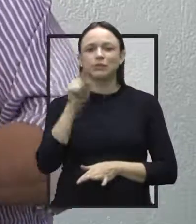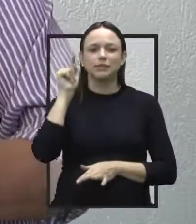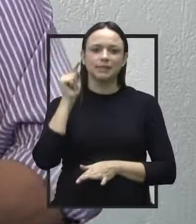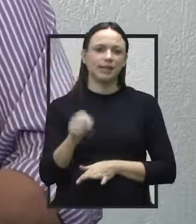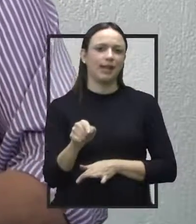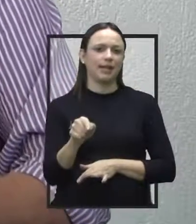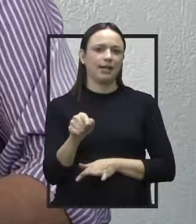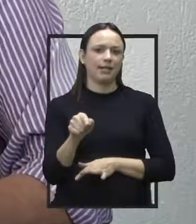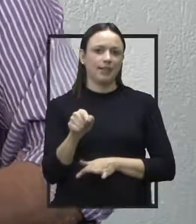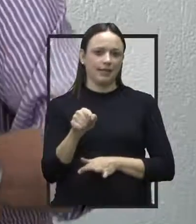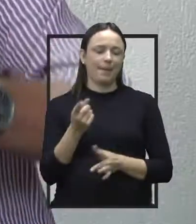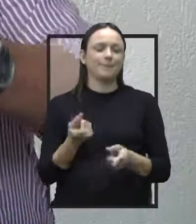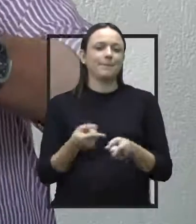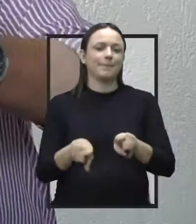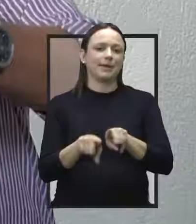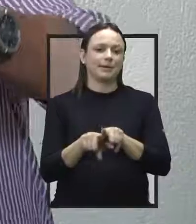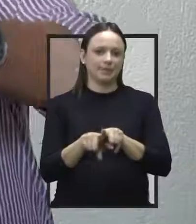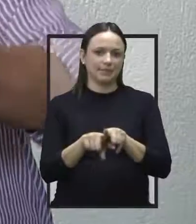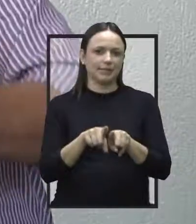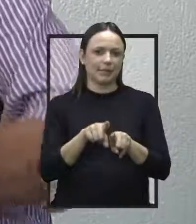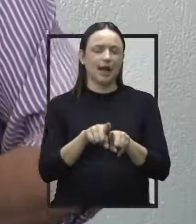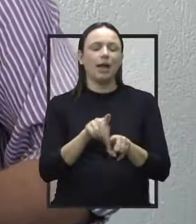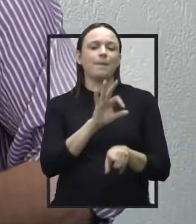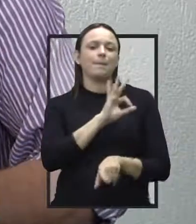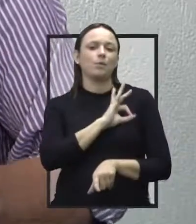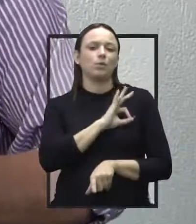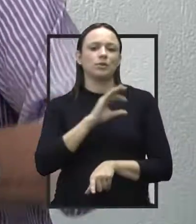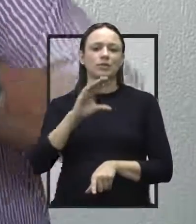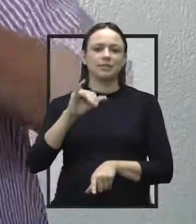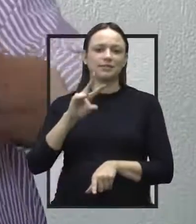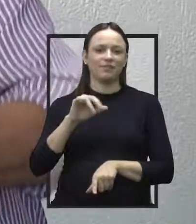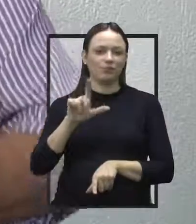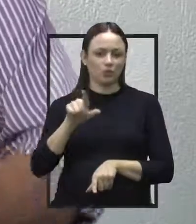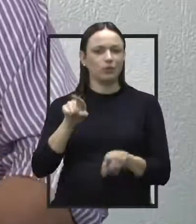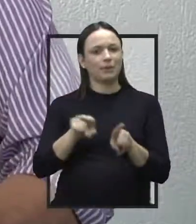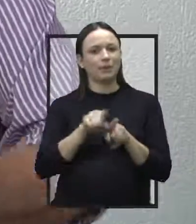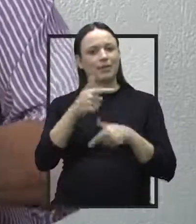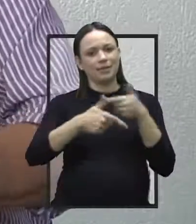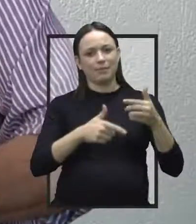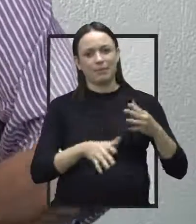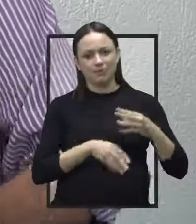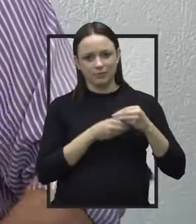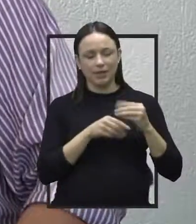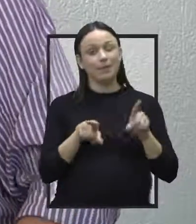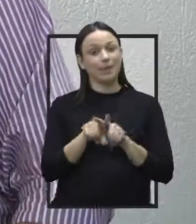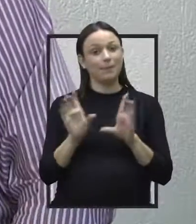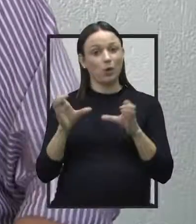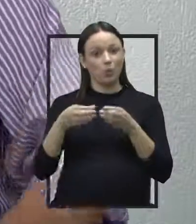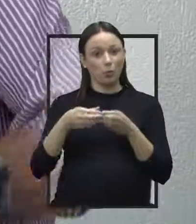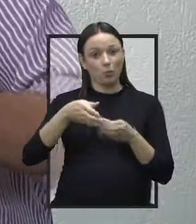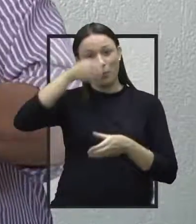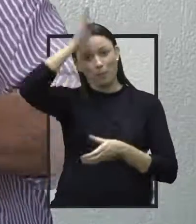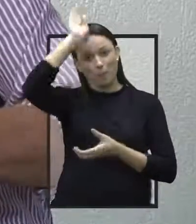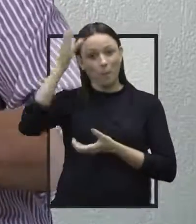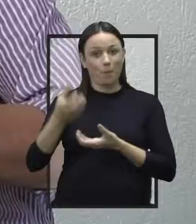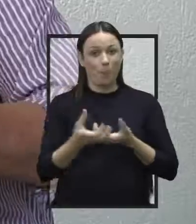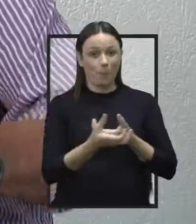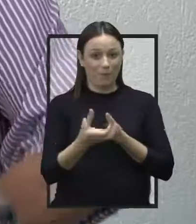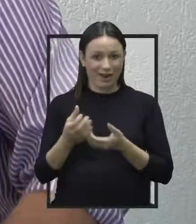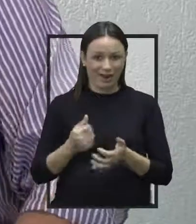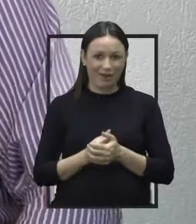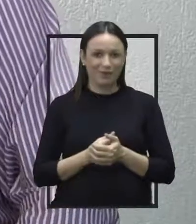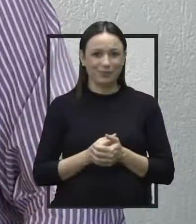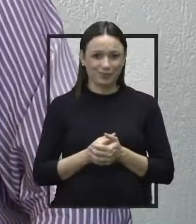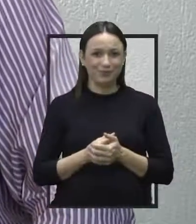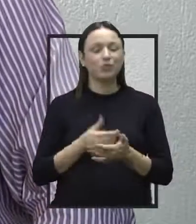dessa parceria com a Polícia Civil na atividade delegada e também com o Corpo de Bombeiro. Então, na última sessão foi